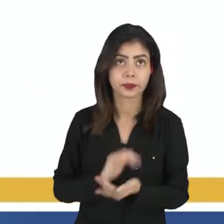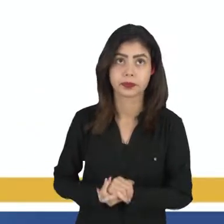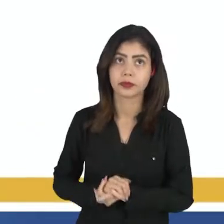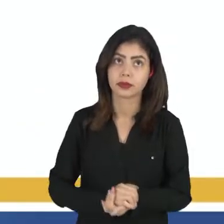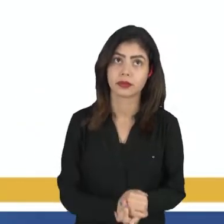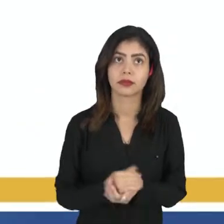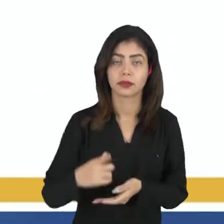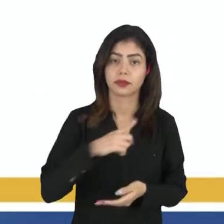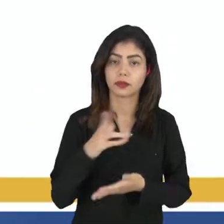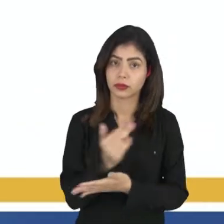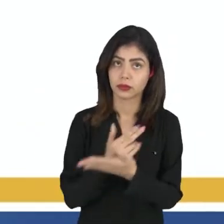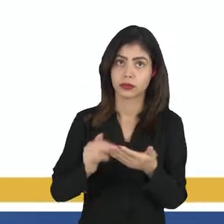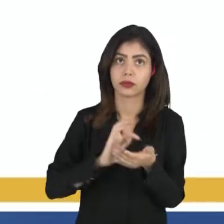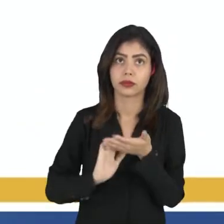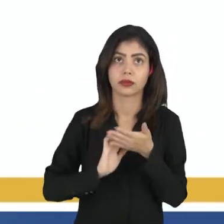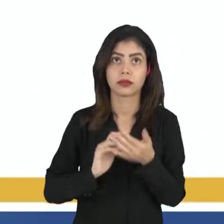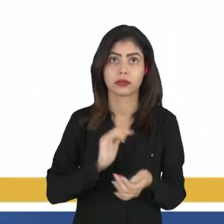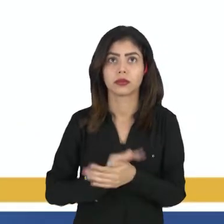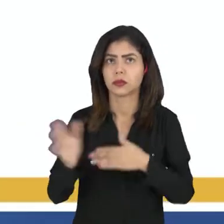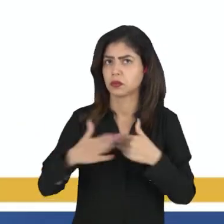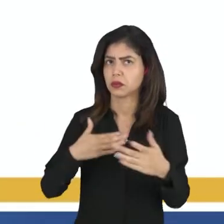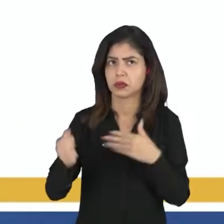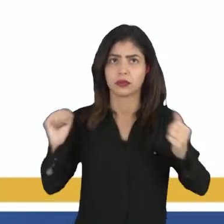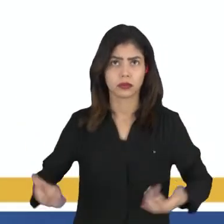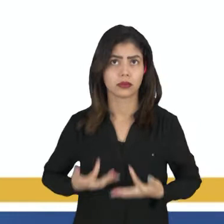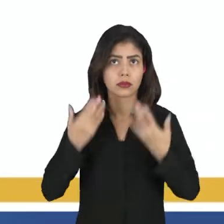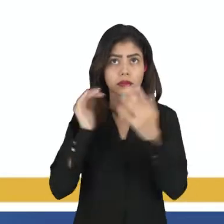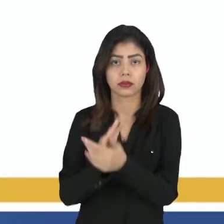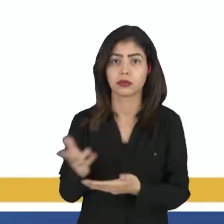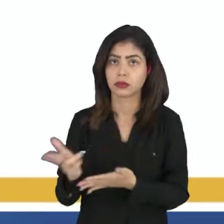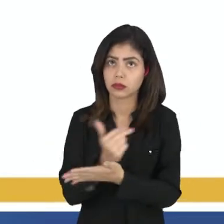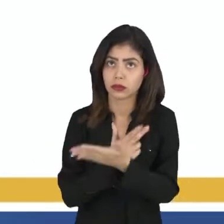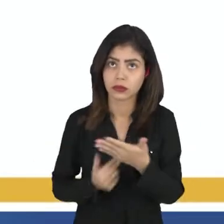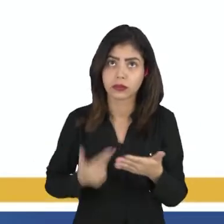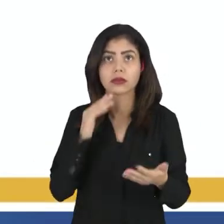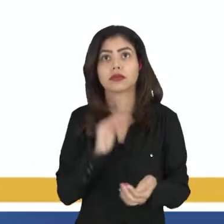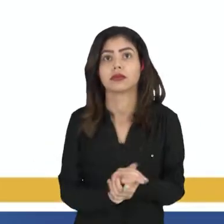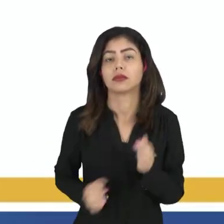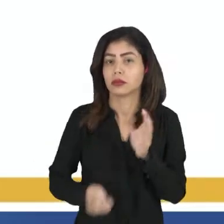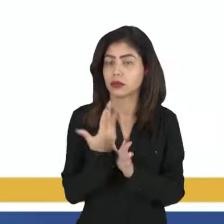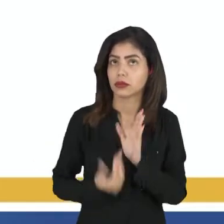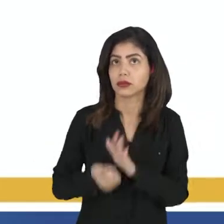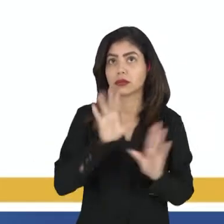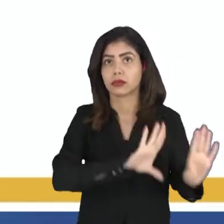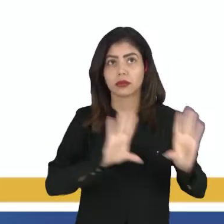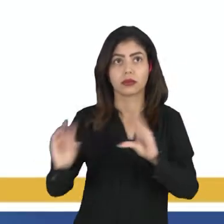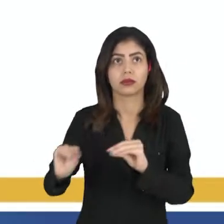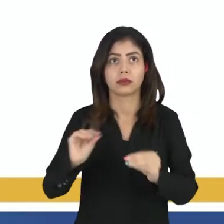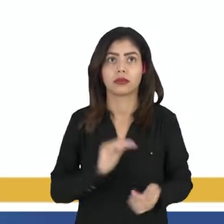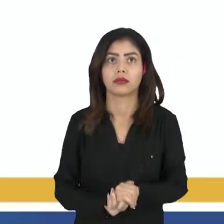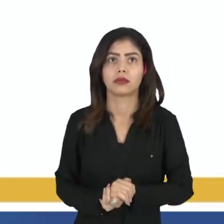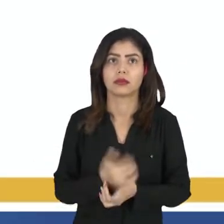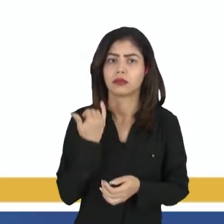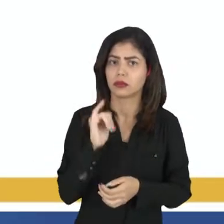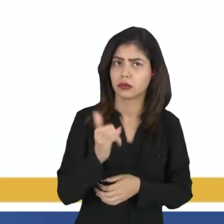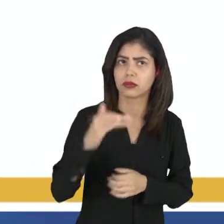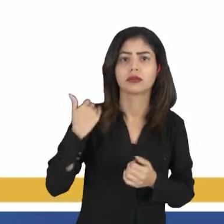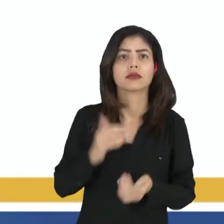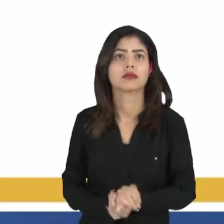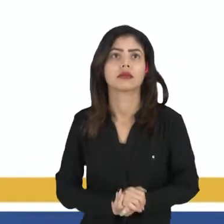digitais. Considera-se arte digital qualquer tipo de manifestação artística produzida através de